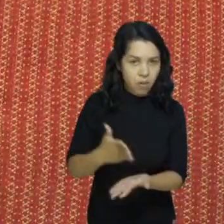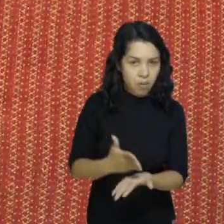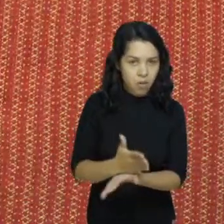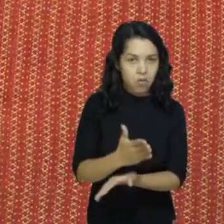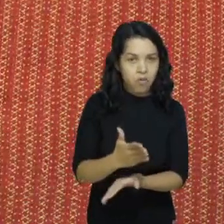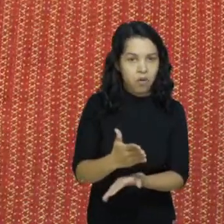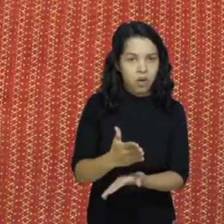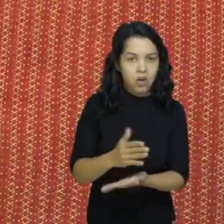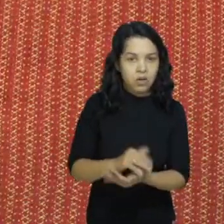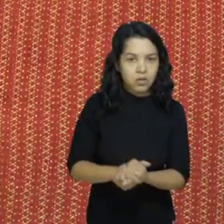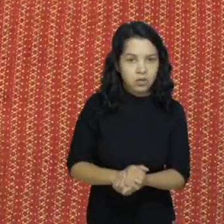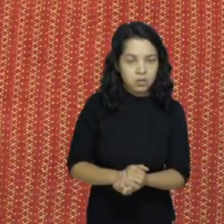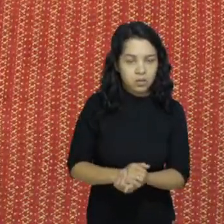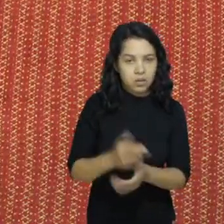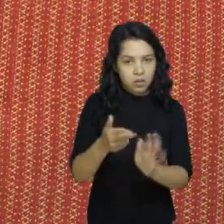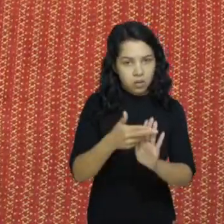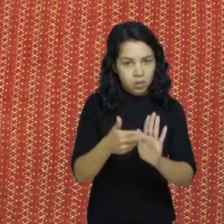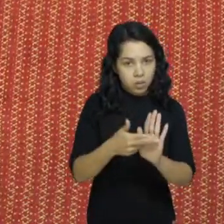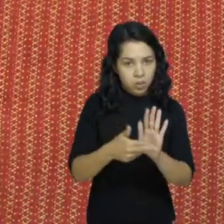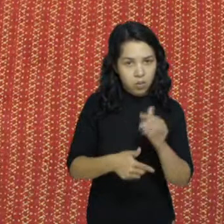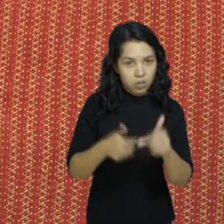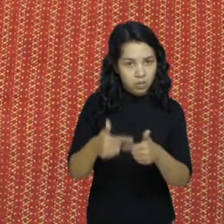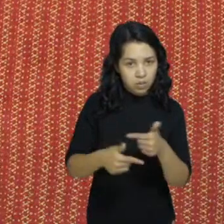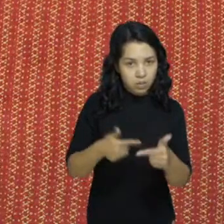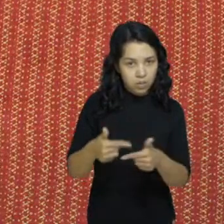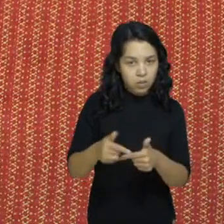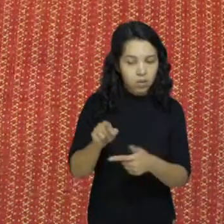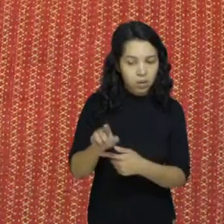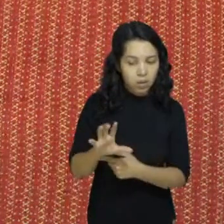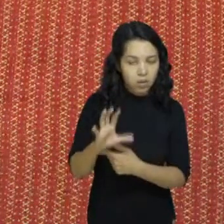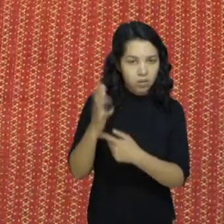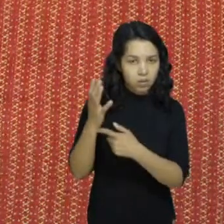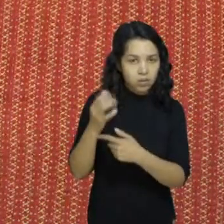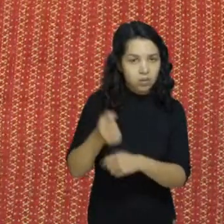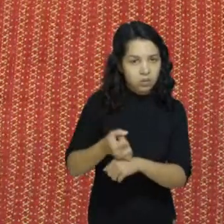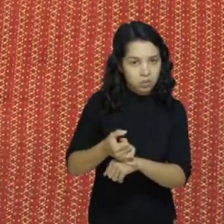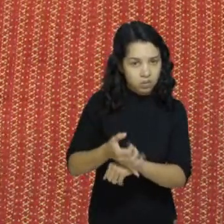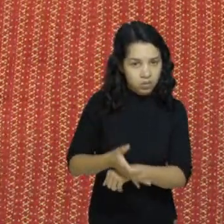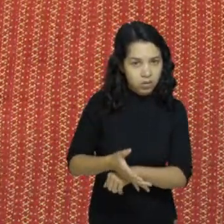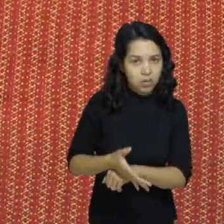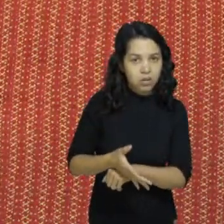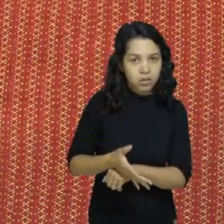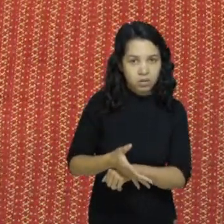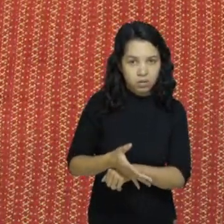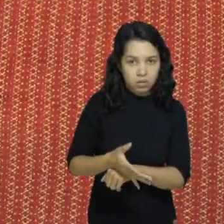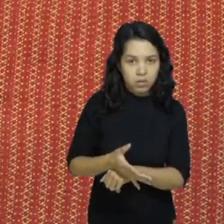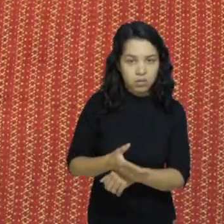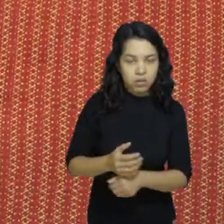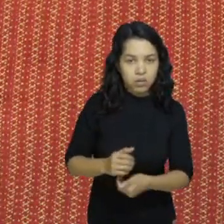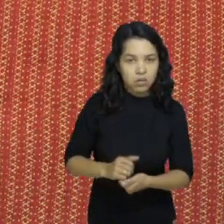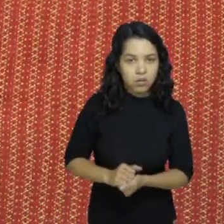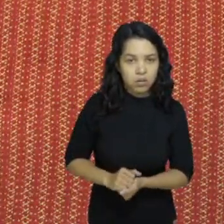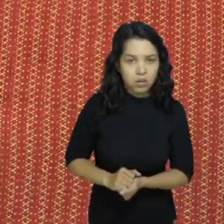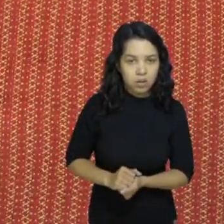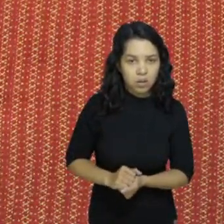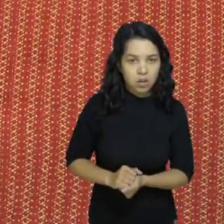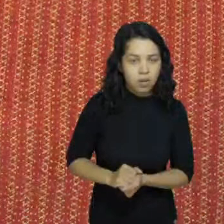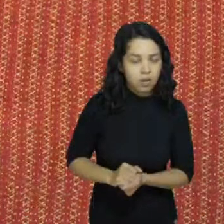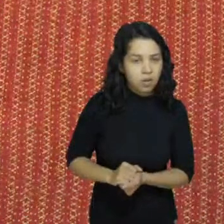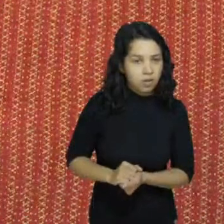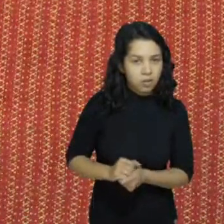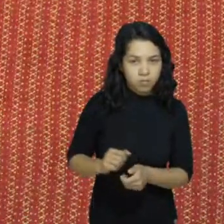reguladora do serviços e isso que aconteceu essa madrugada foi realmente uma tragédia e essa